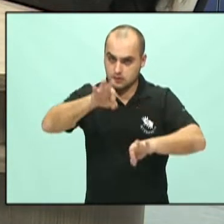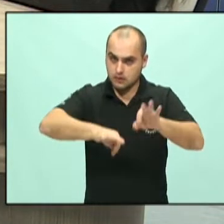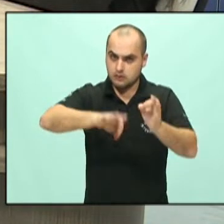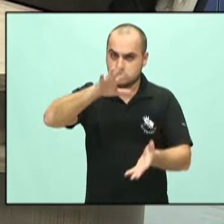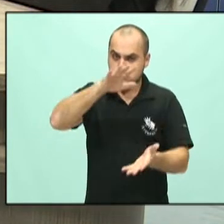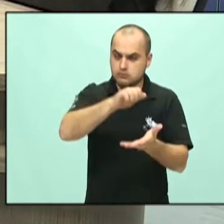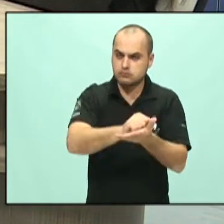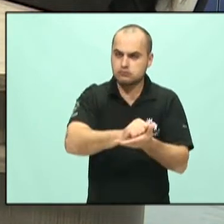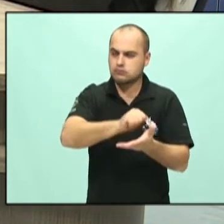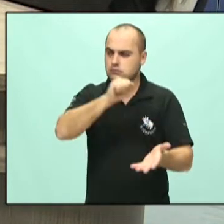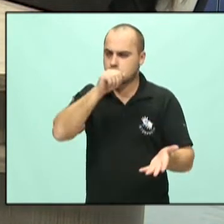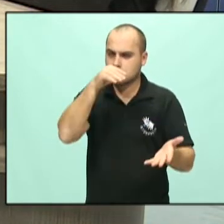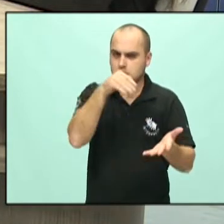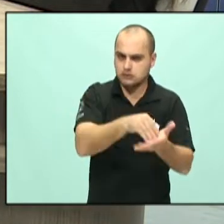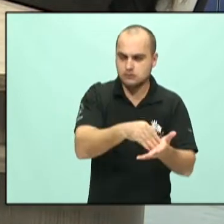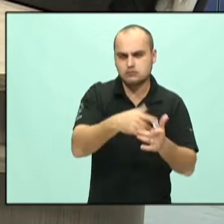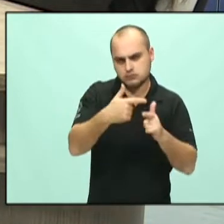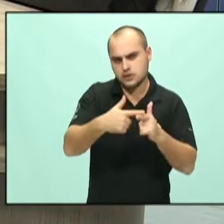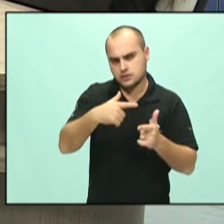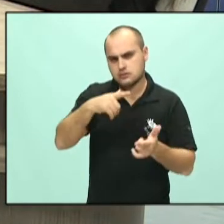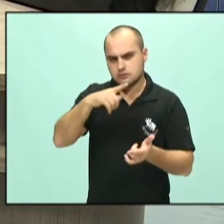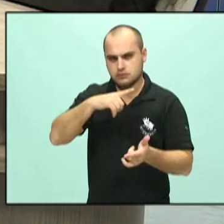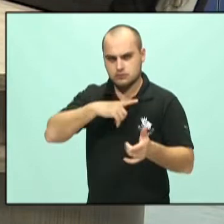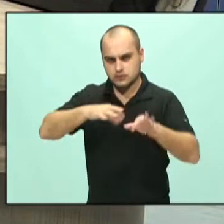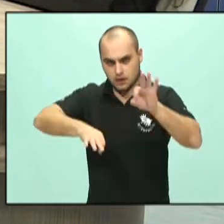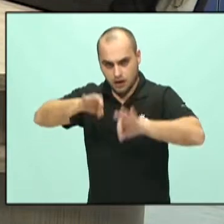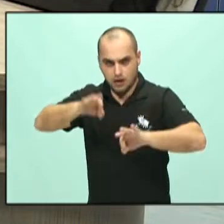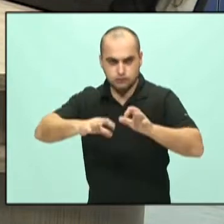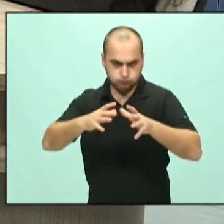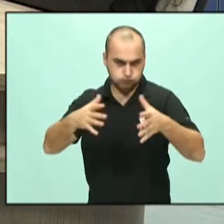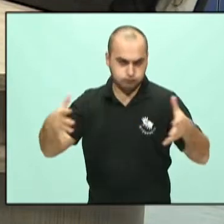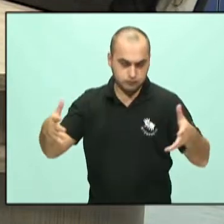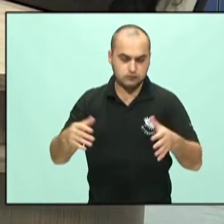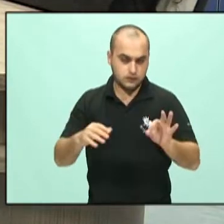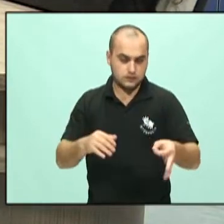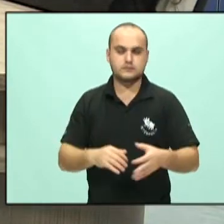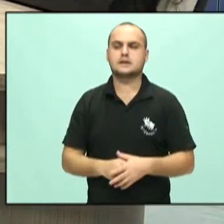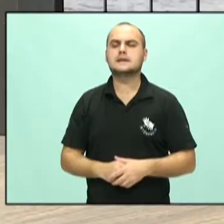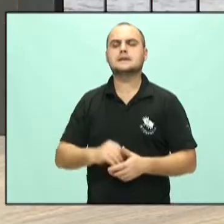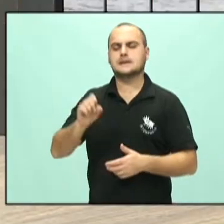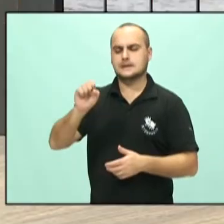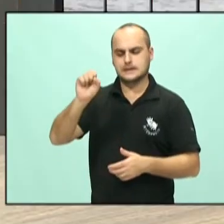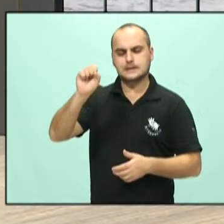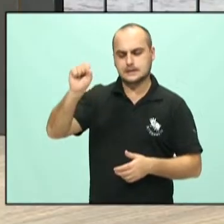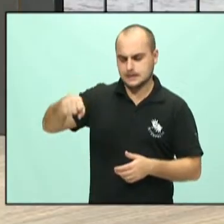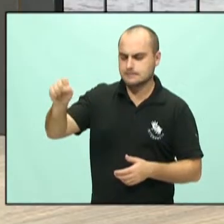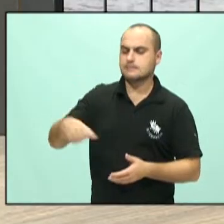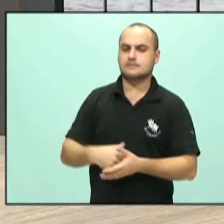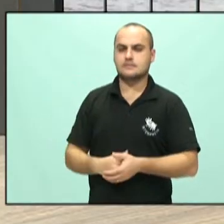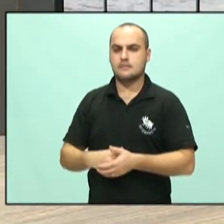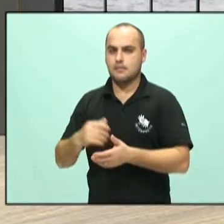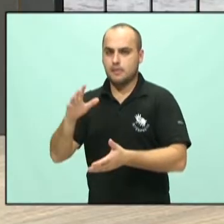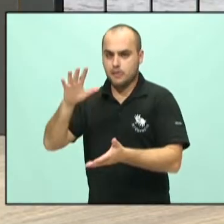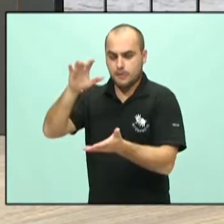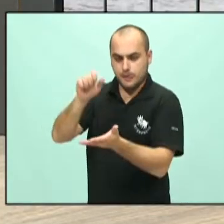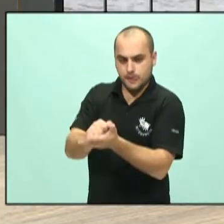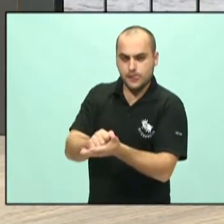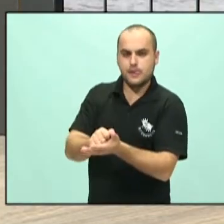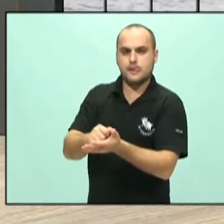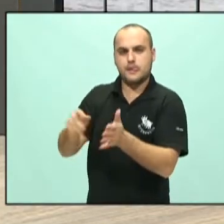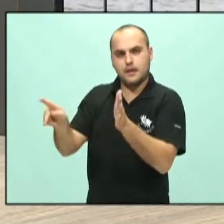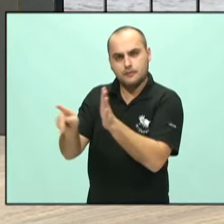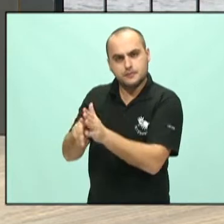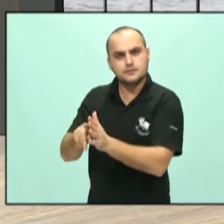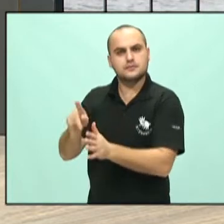seguir até o dia, porque o teatro tem um espaço, é isso? Isso, as inscrições para a oficina, para as oficinas e que tem essa questão